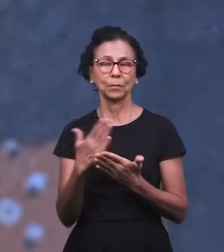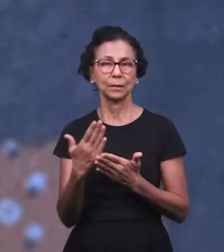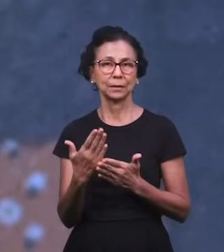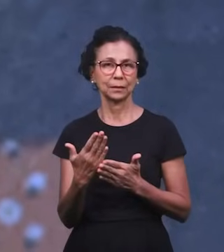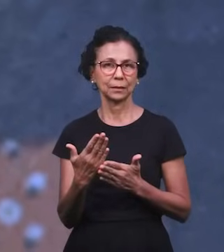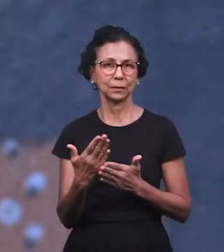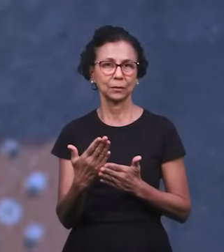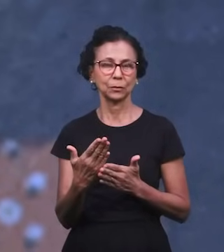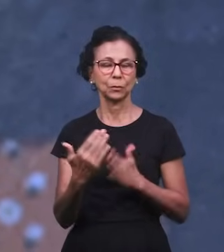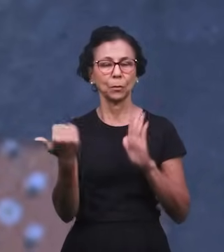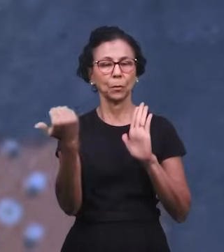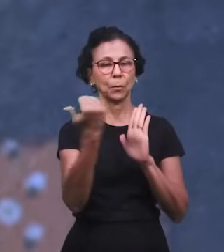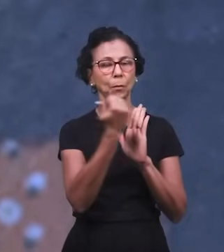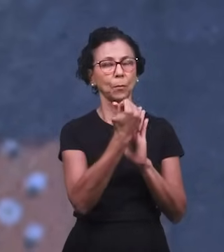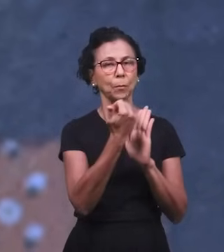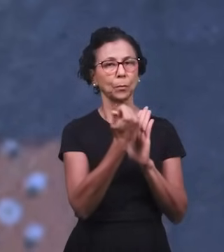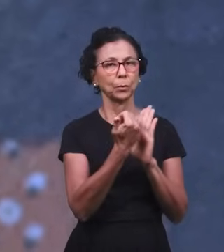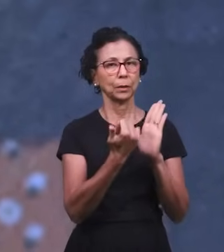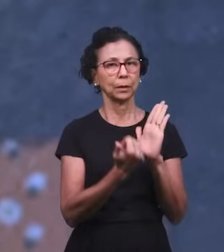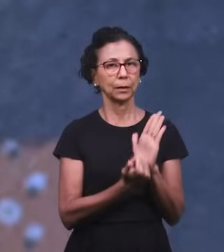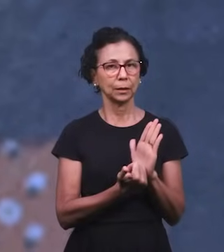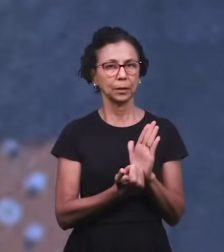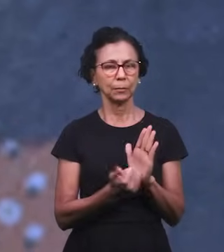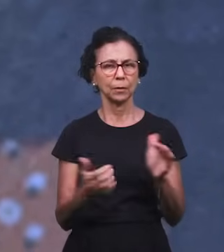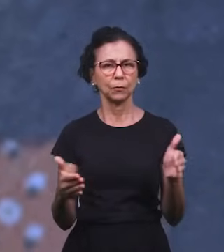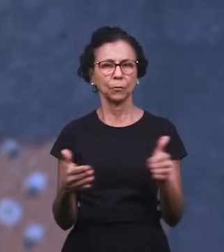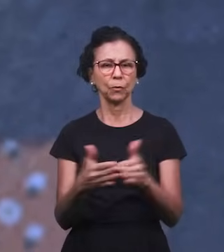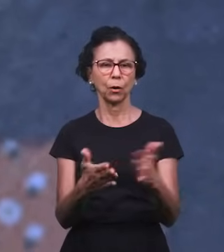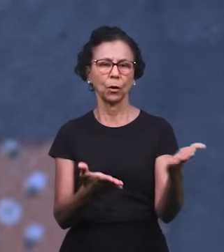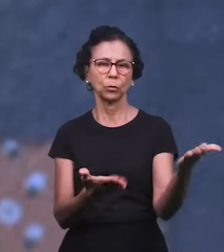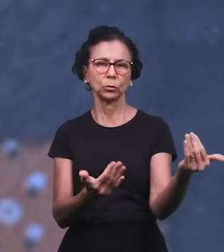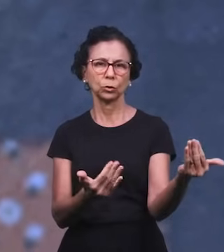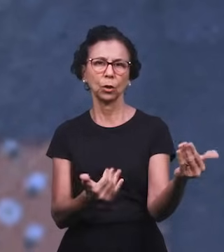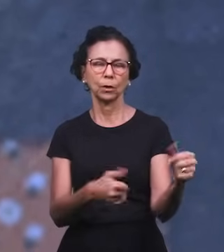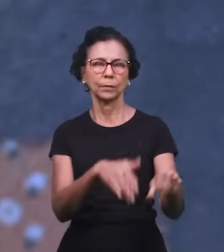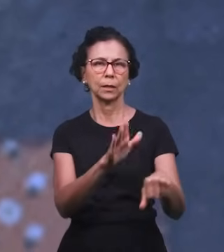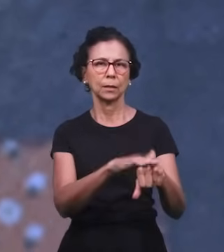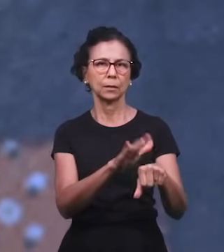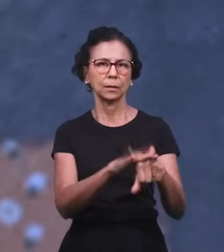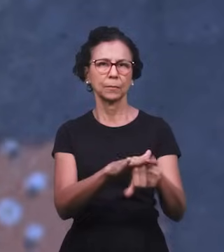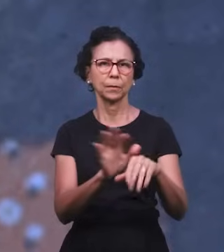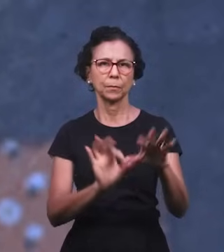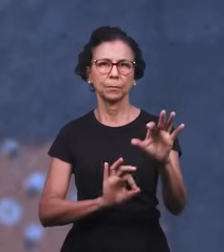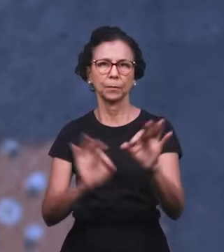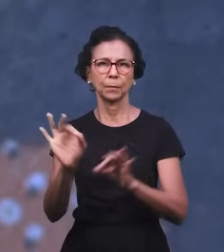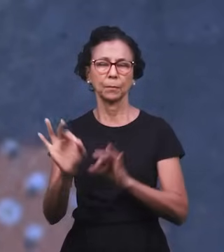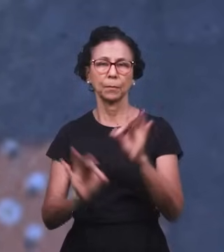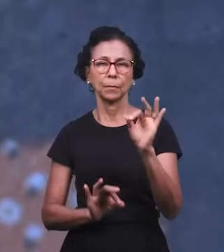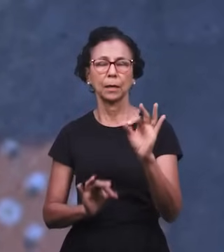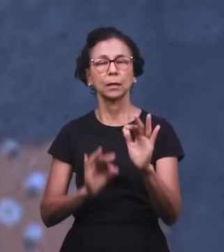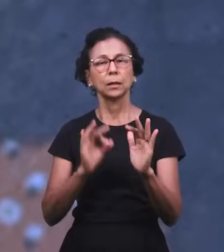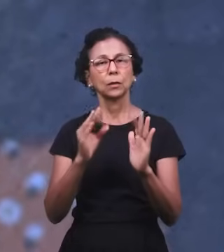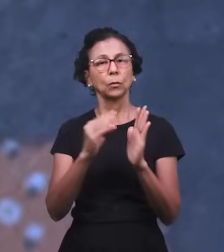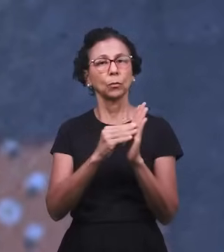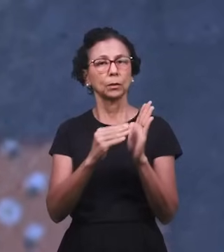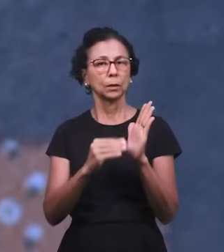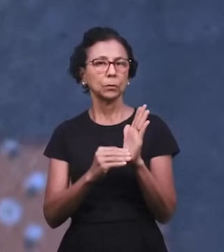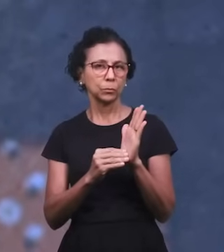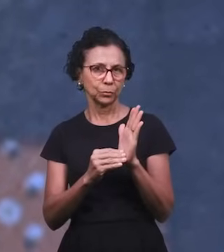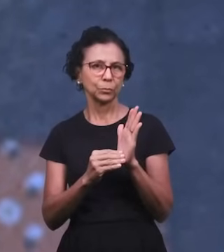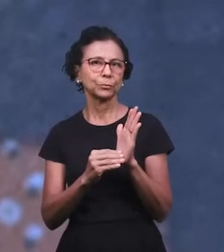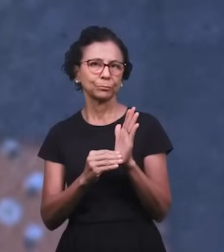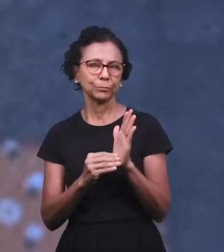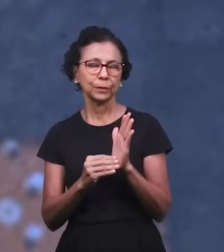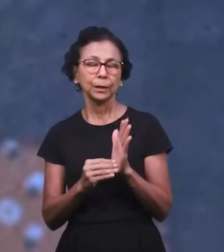por jovens. Nós glorificamos ao Senhor porque vivemos o momento da história desta obra quando temos